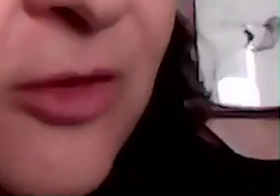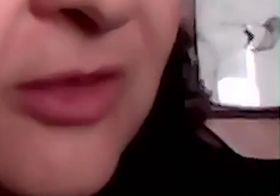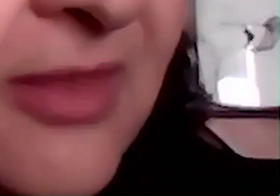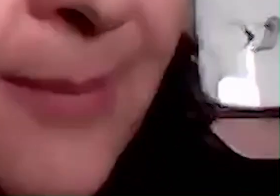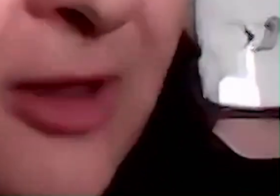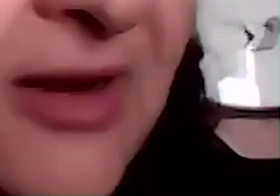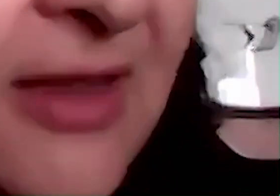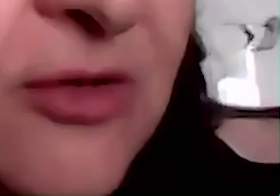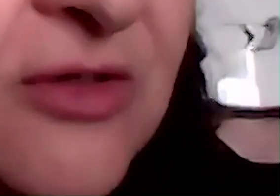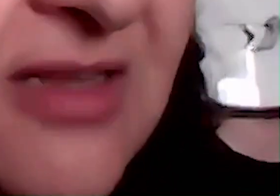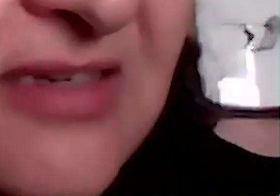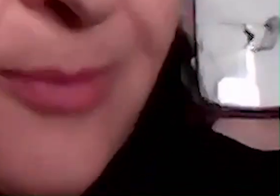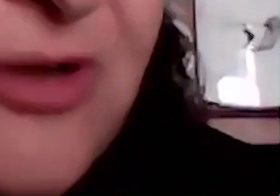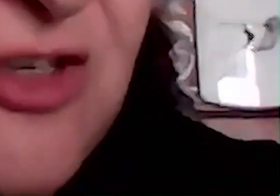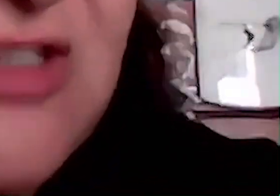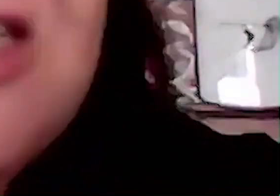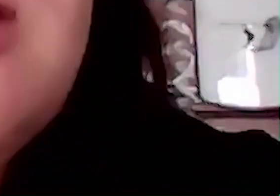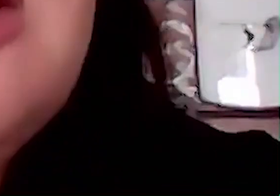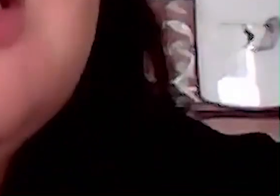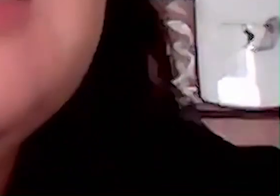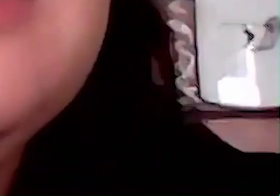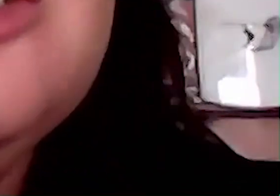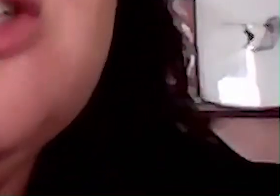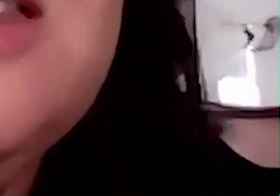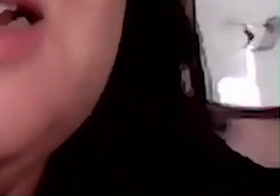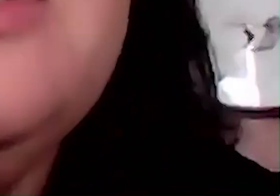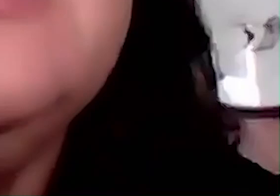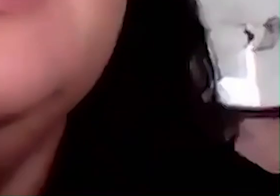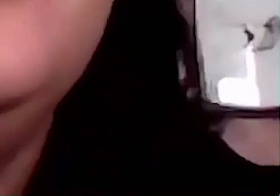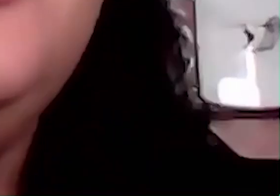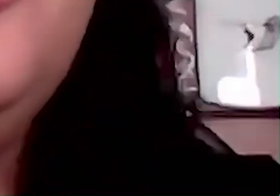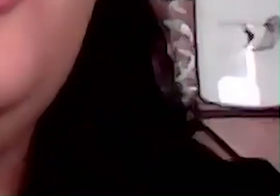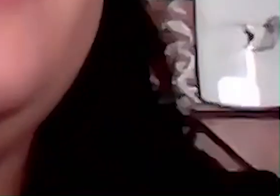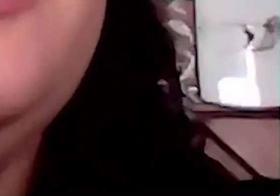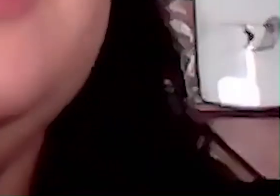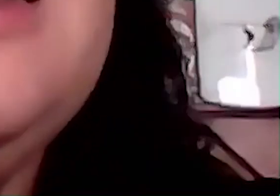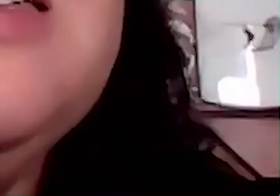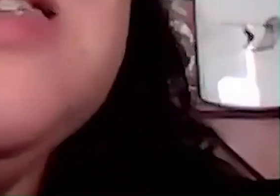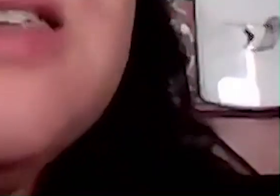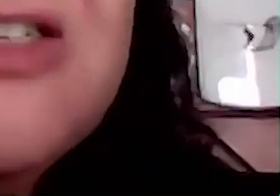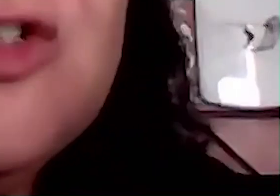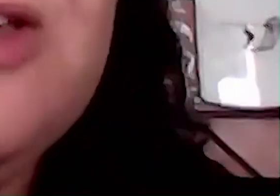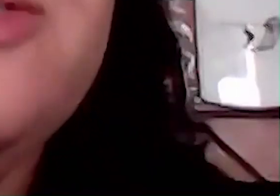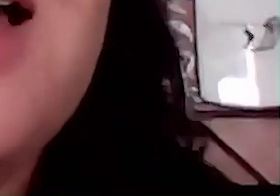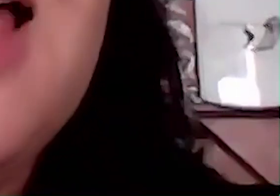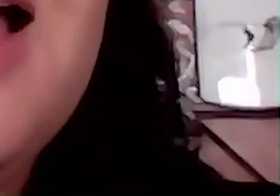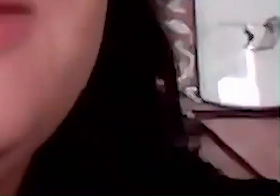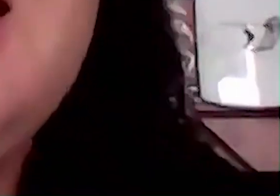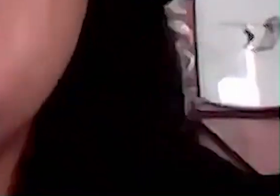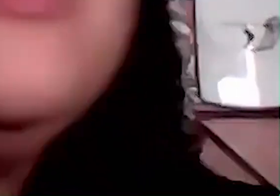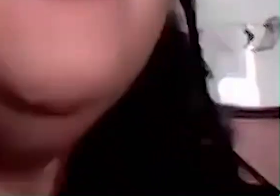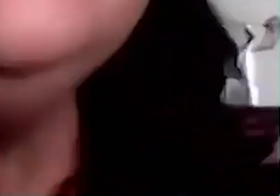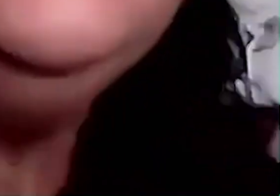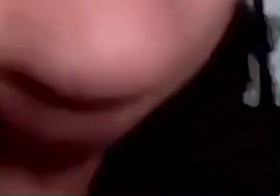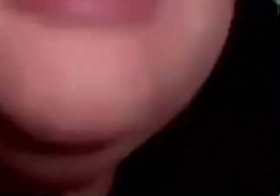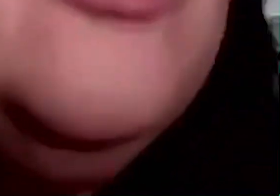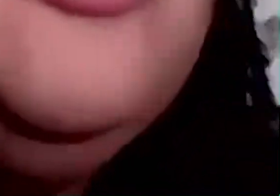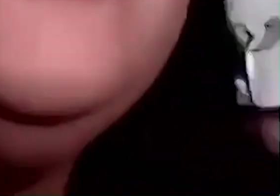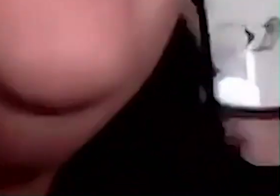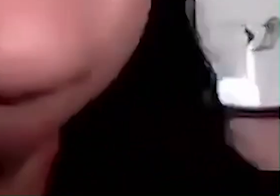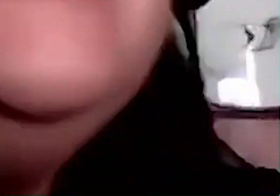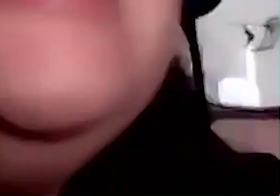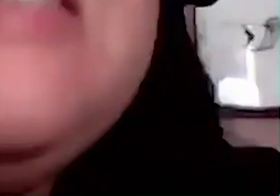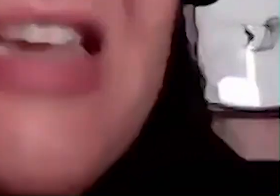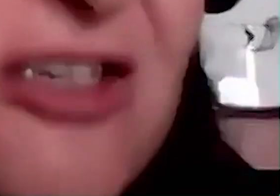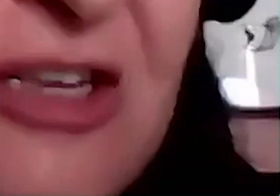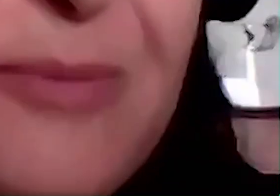e na maioria dos das reportagens que a gente assiste na televisão o repórter insiste em falar e o que você se